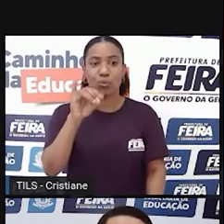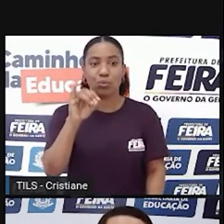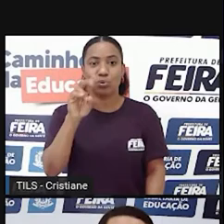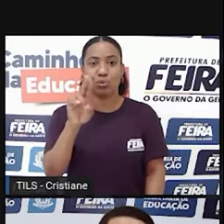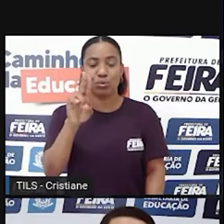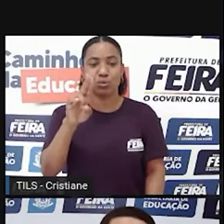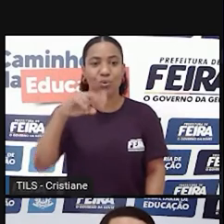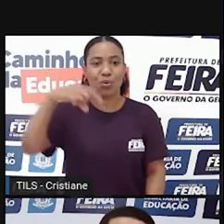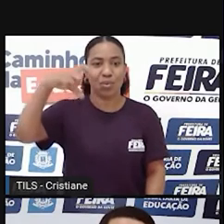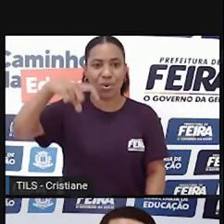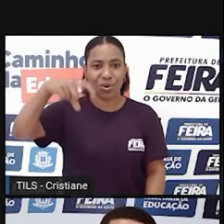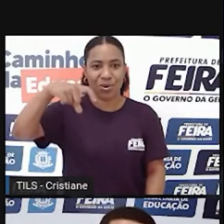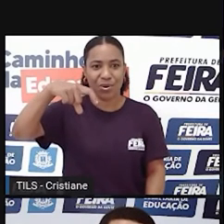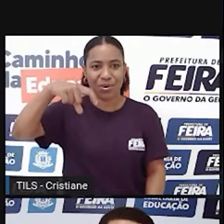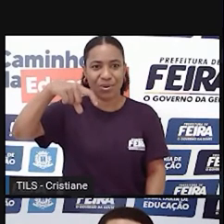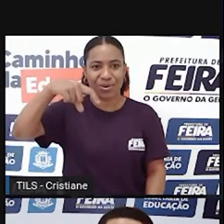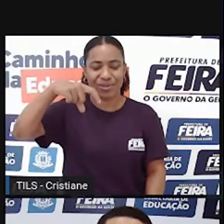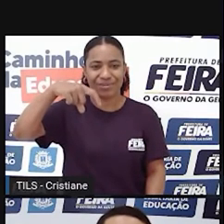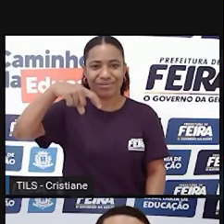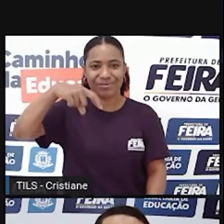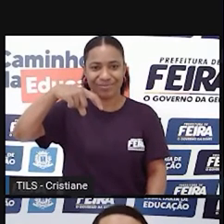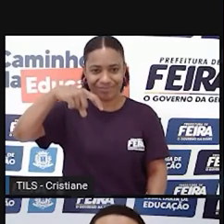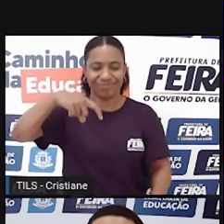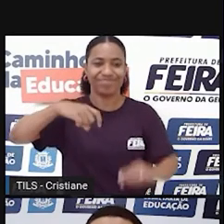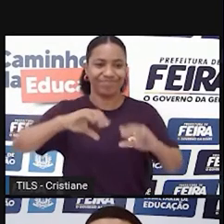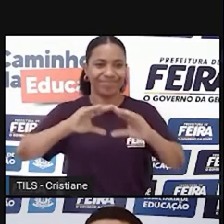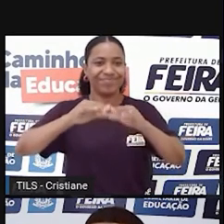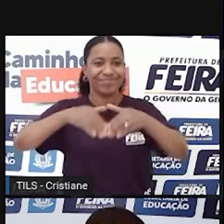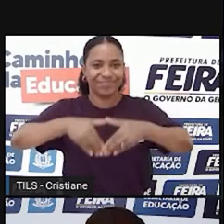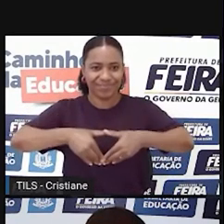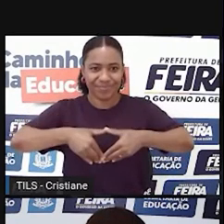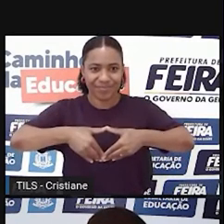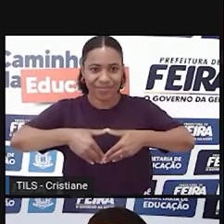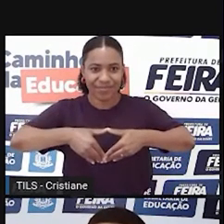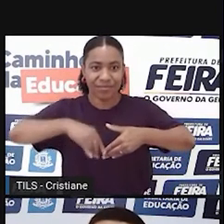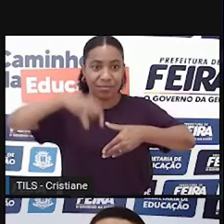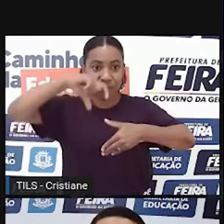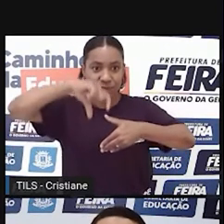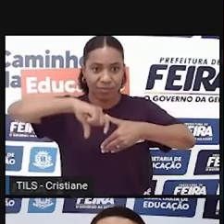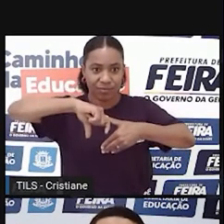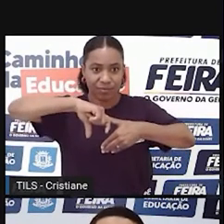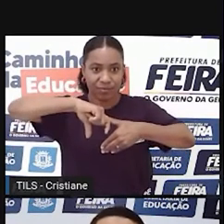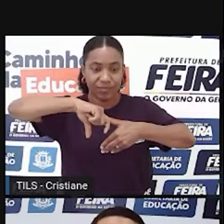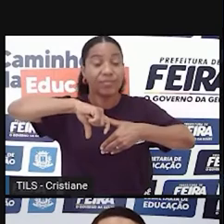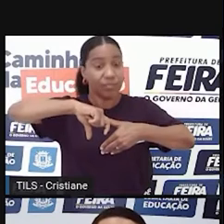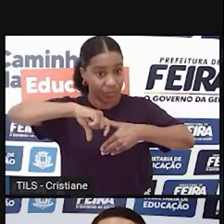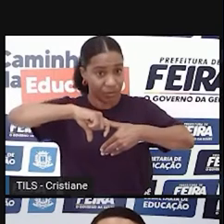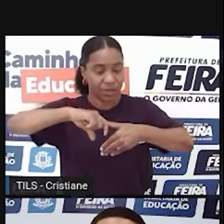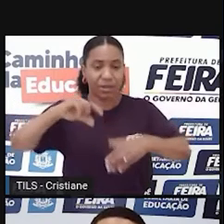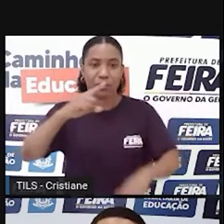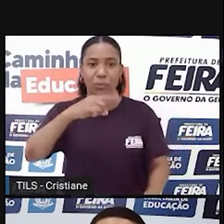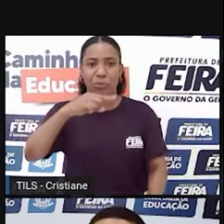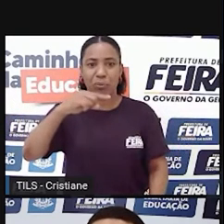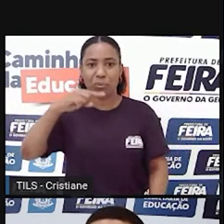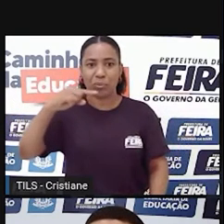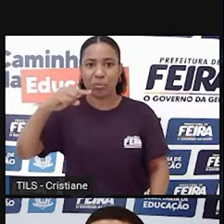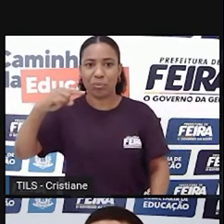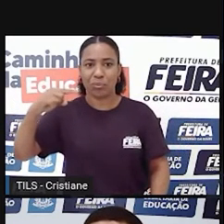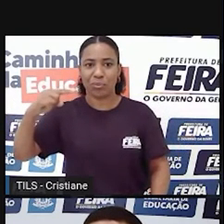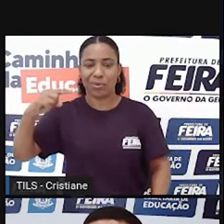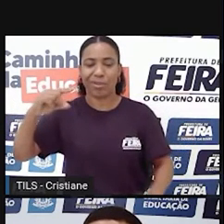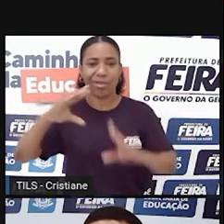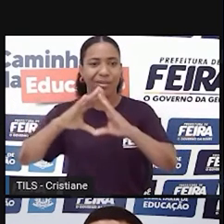útero, que vai impedir os espermatozoides de avançarem, os espermatozoides vão morrer antes de encontrar com o óvulo. Então,